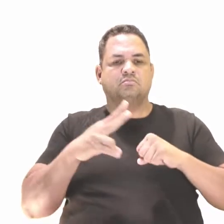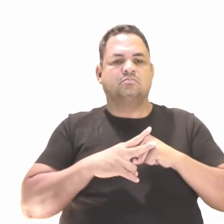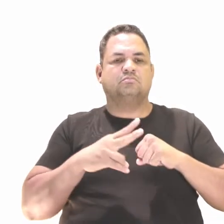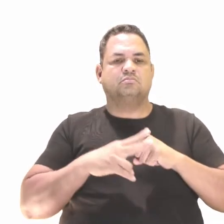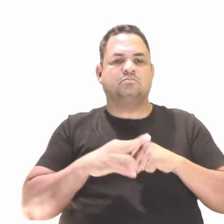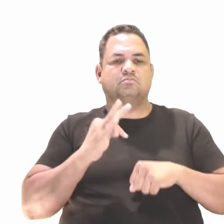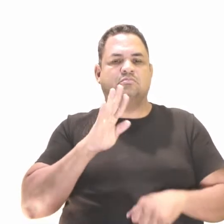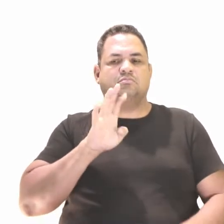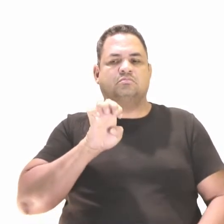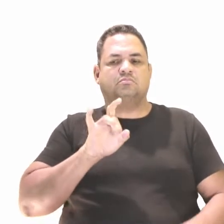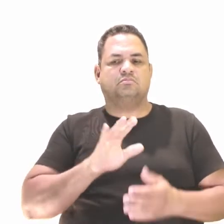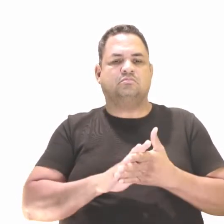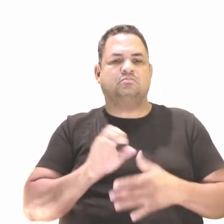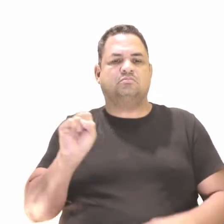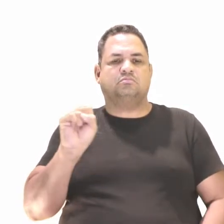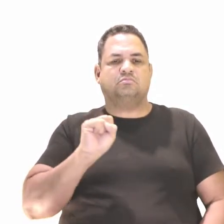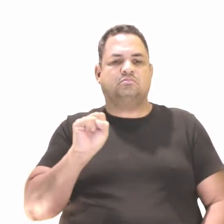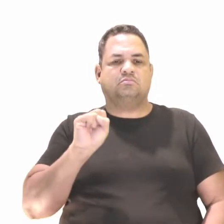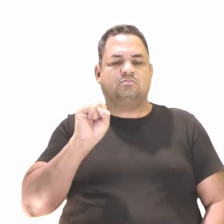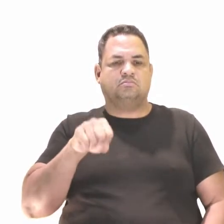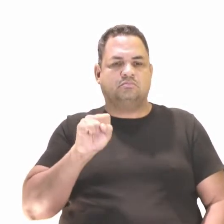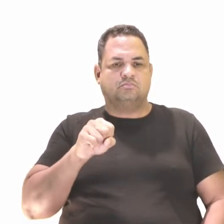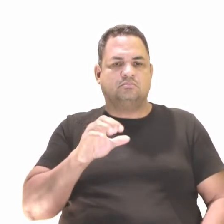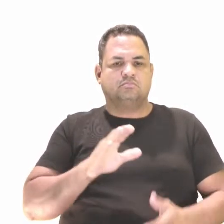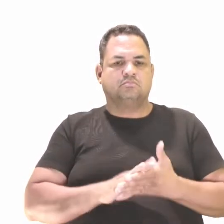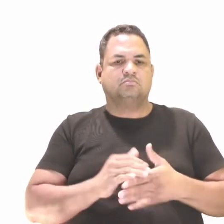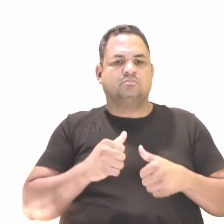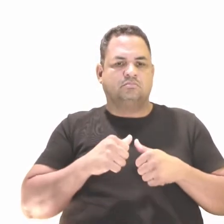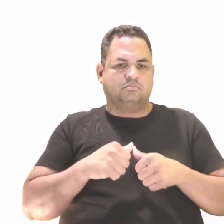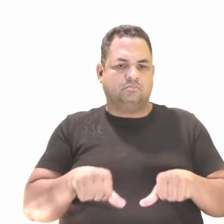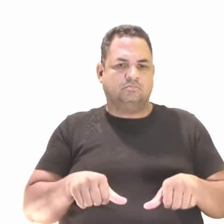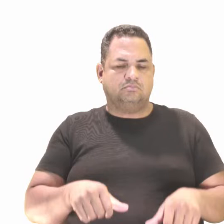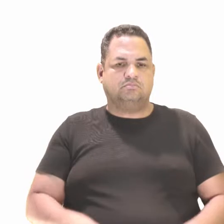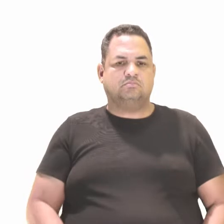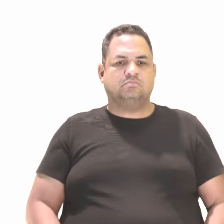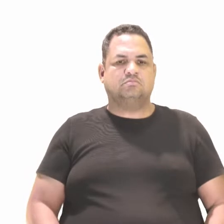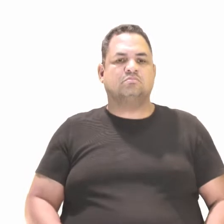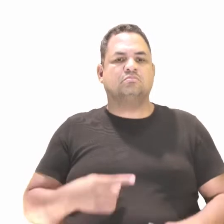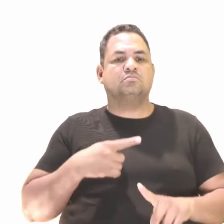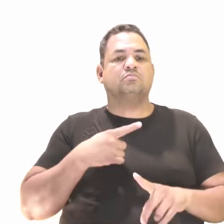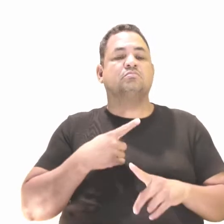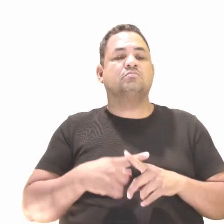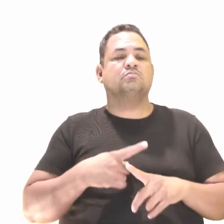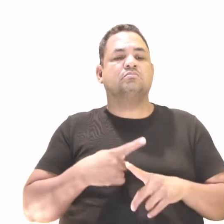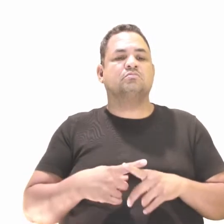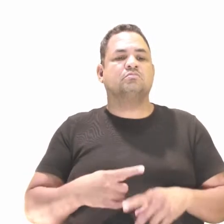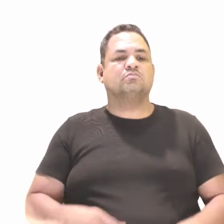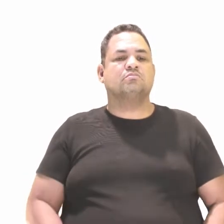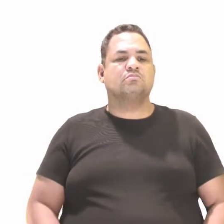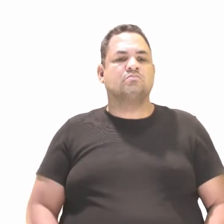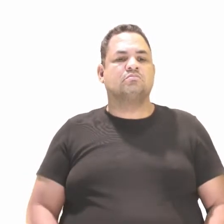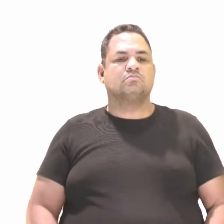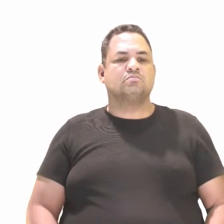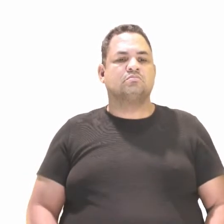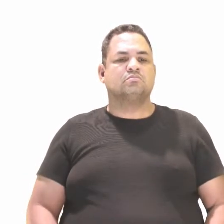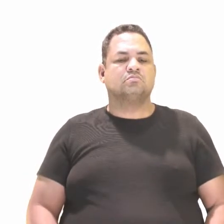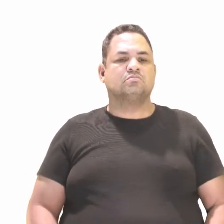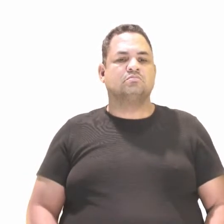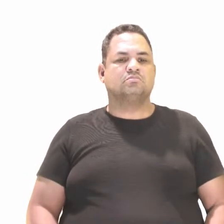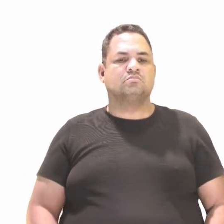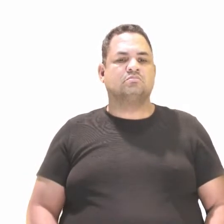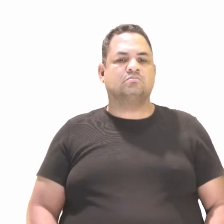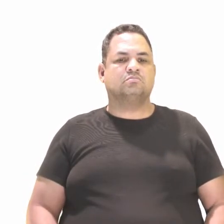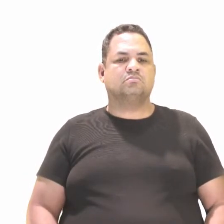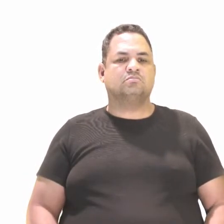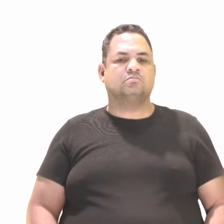Você está? Sim, eu estou. Por quê? Why? Aí a Jack fala: My sister and